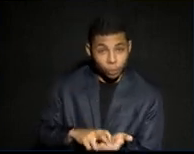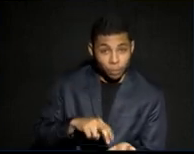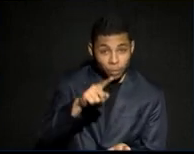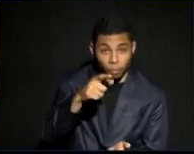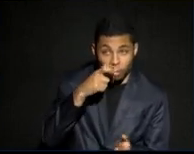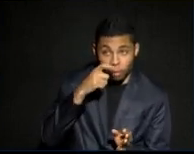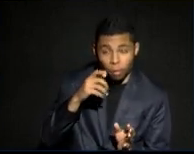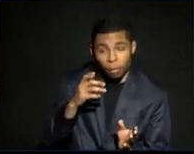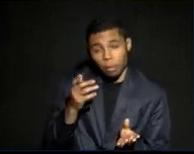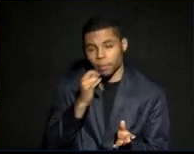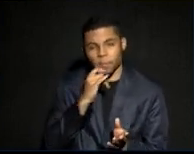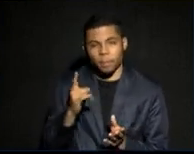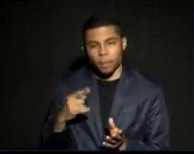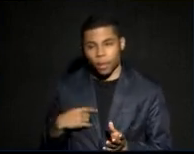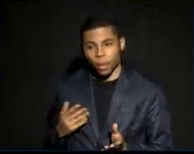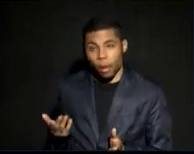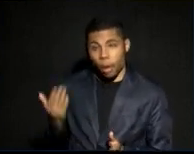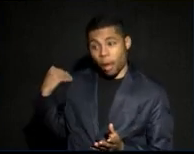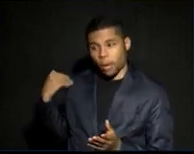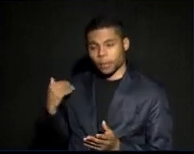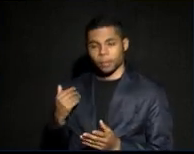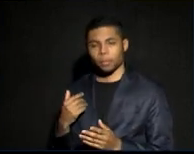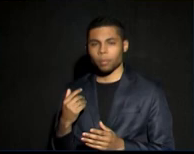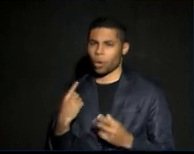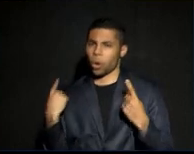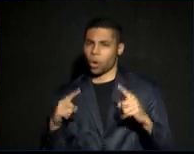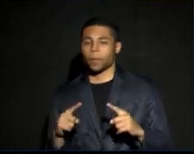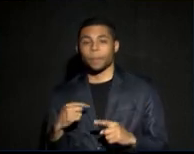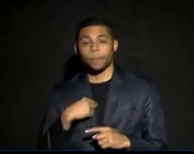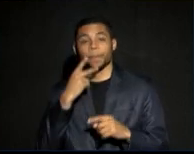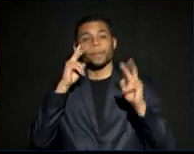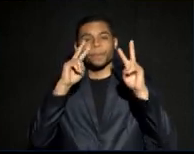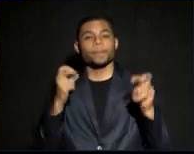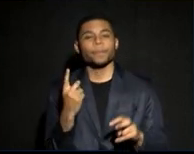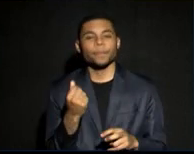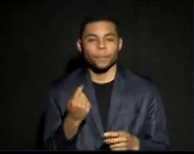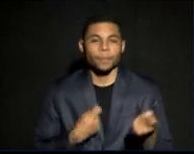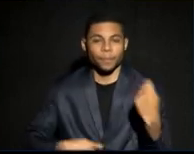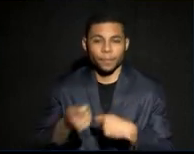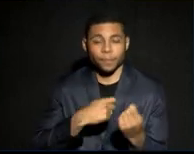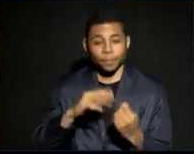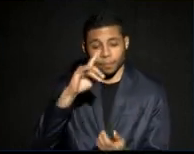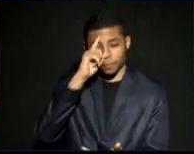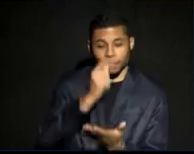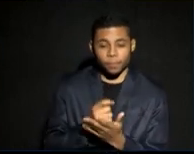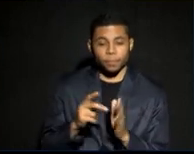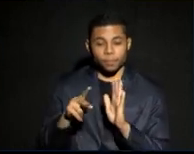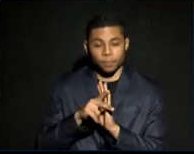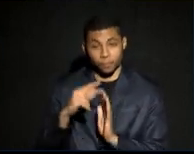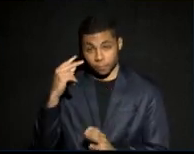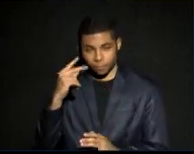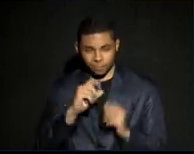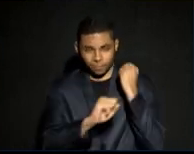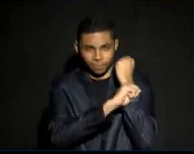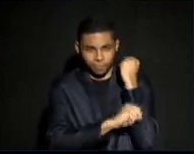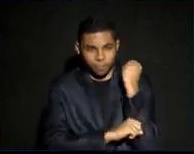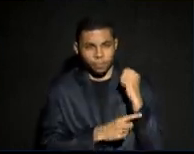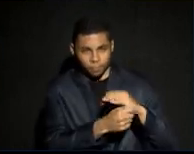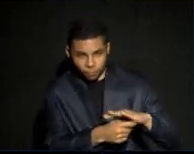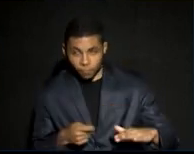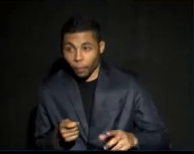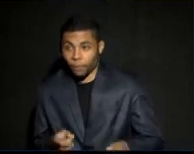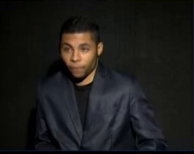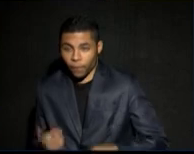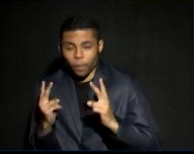manhã aqui é contra quem vem depois de mim começou a falar que eu já tinha falado no valor econômico a decisão do governador de São Paulo de venda da Sabesp